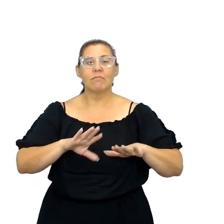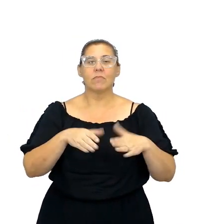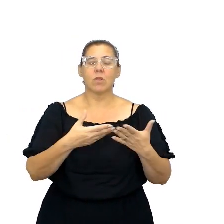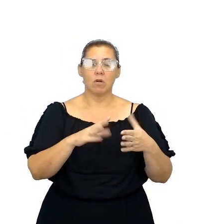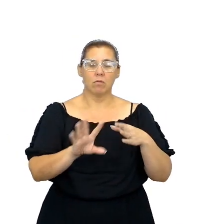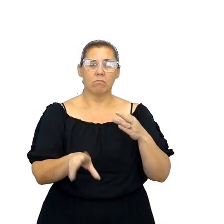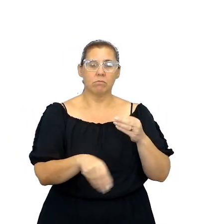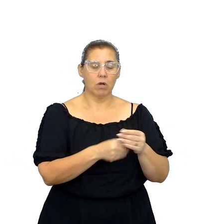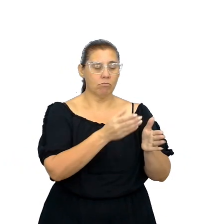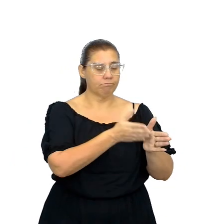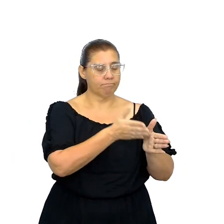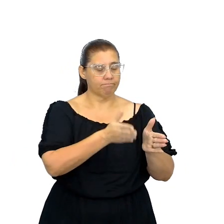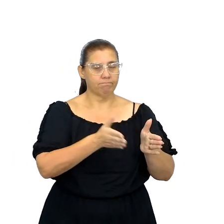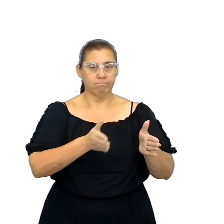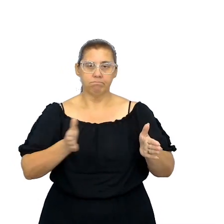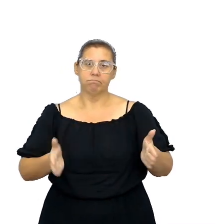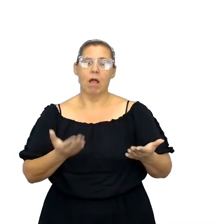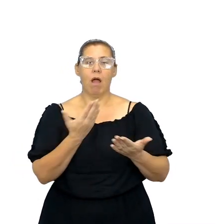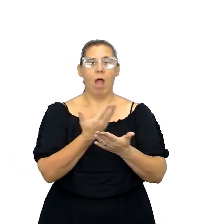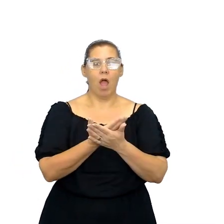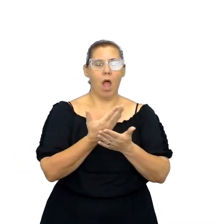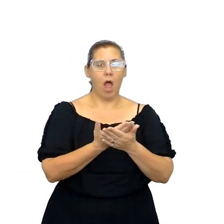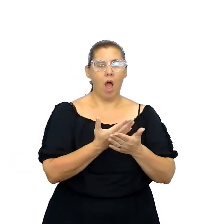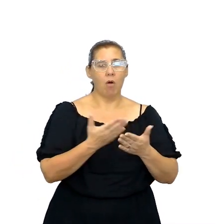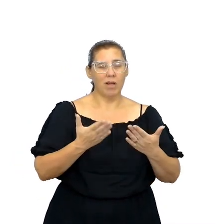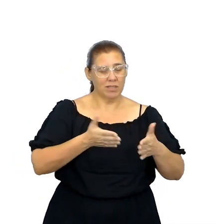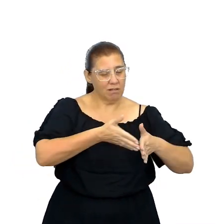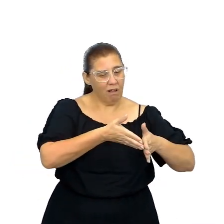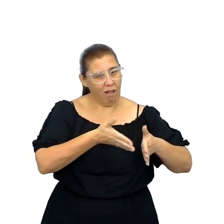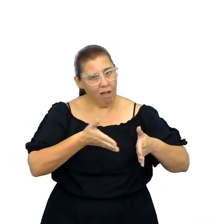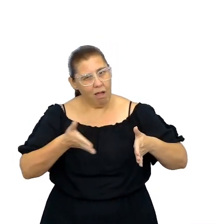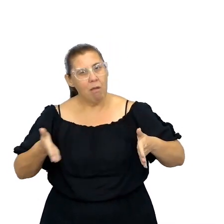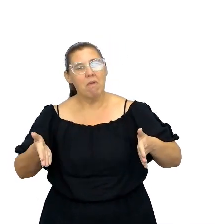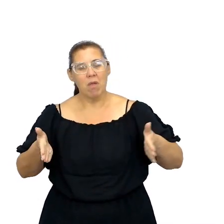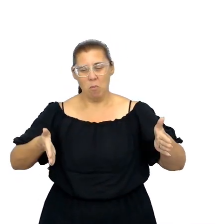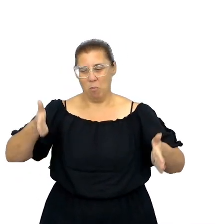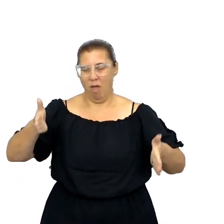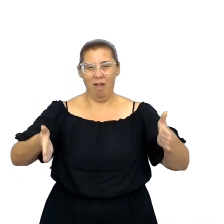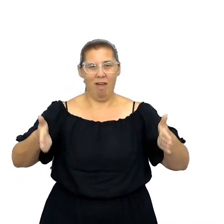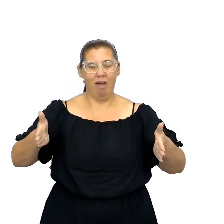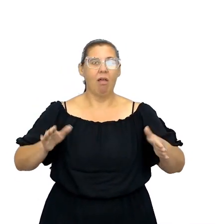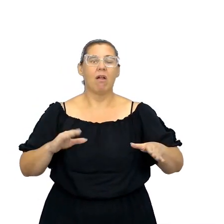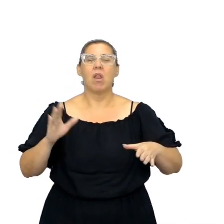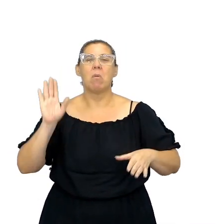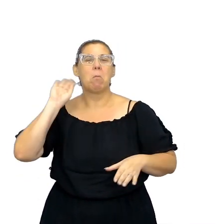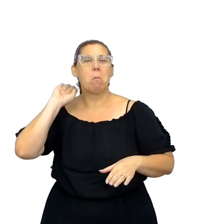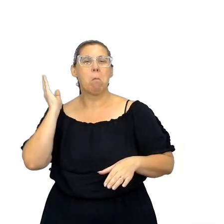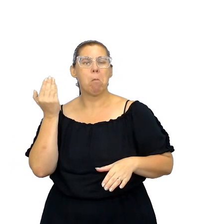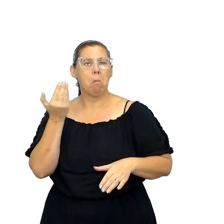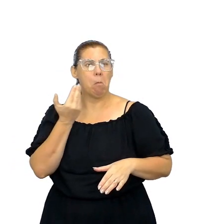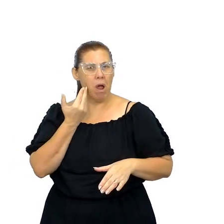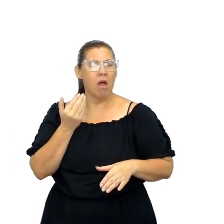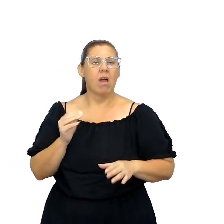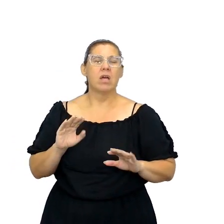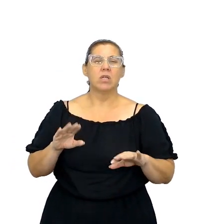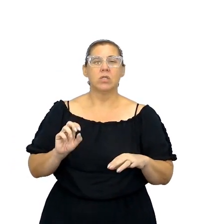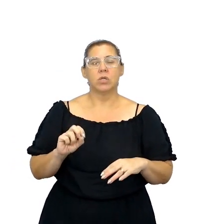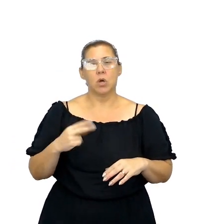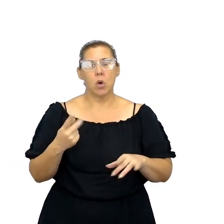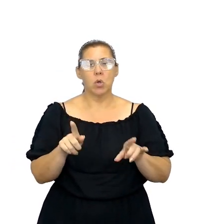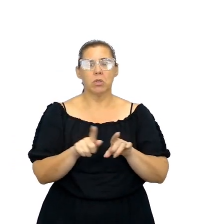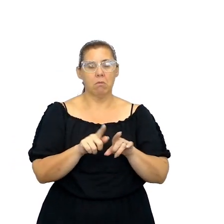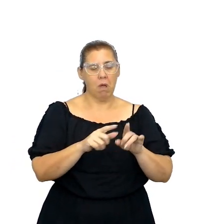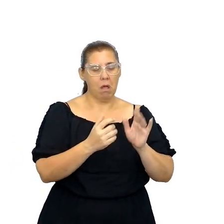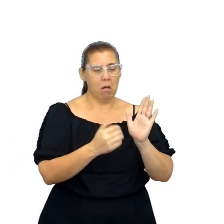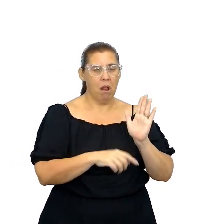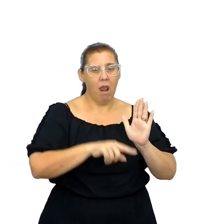dos blocos dessas aulas. Esse percurso deve levar em conta as competências ou também os níveis